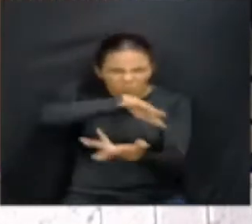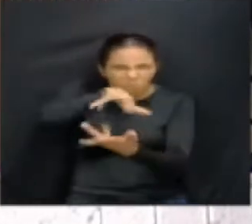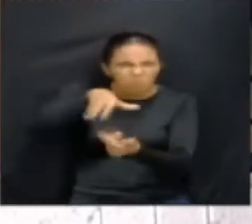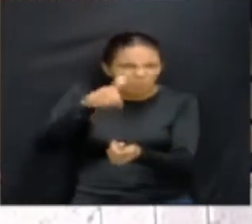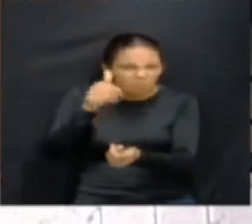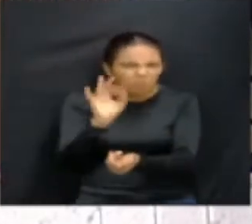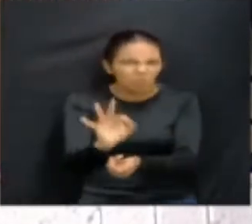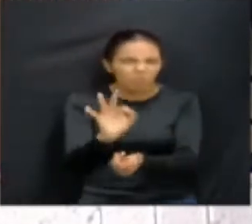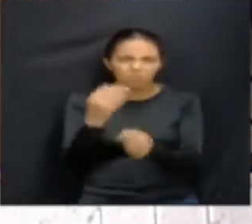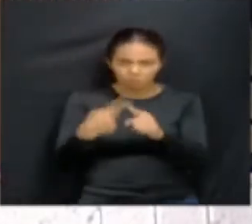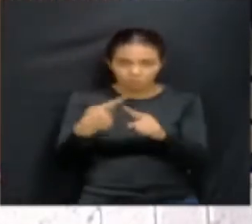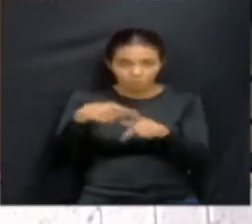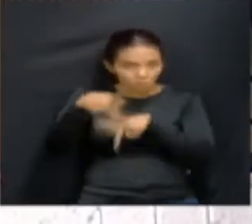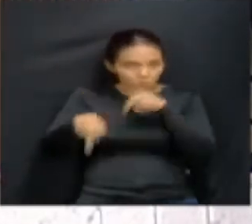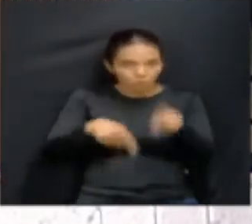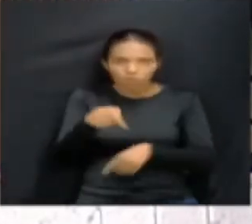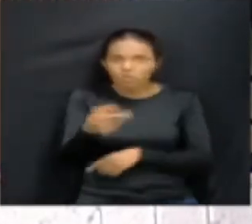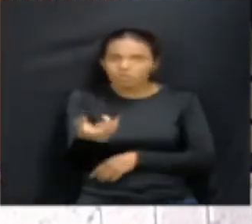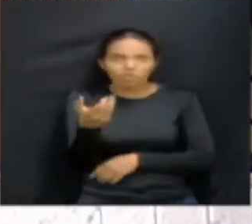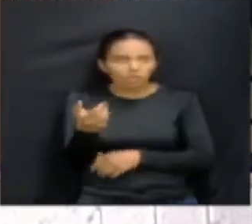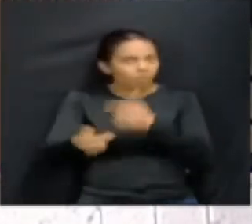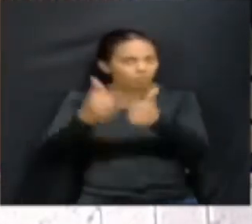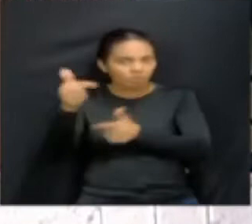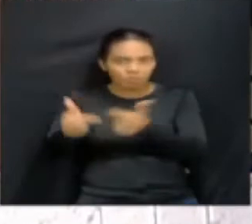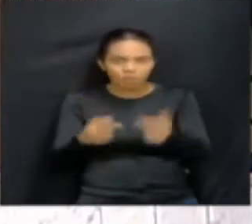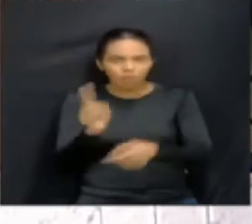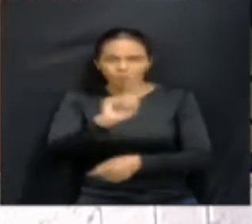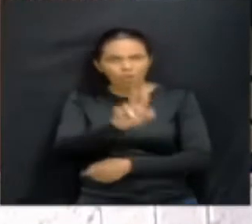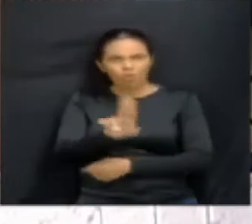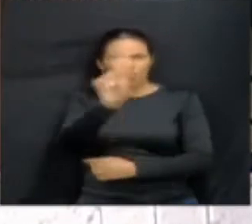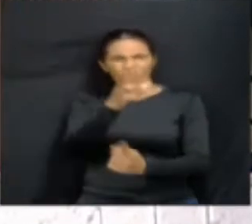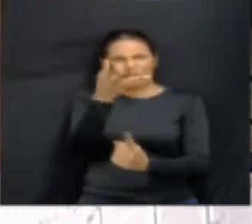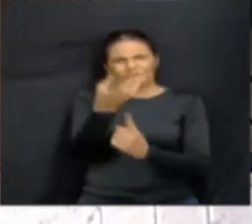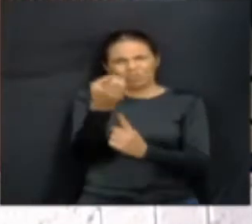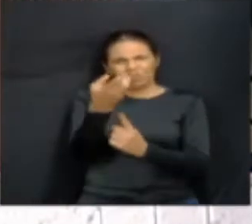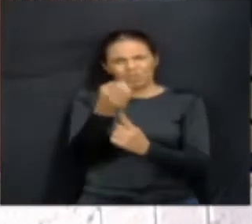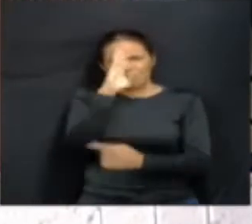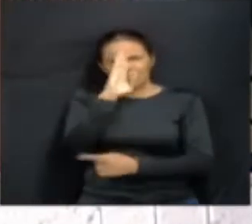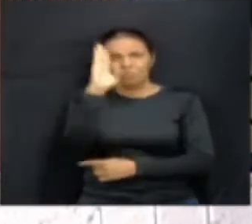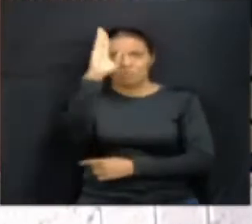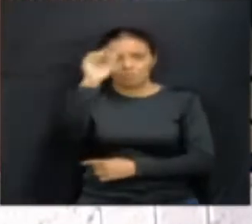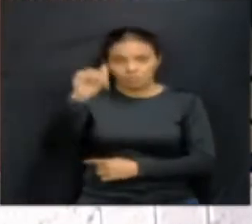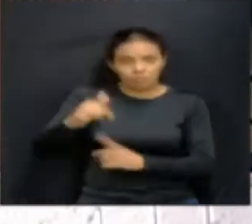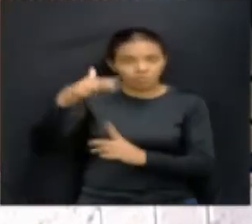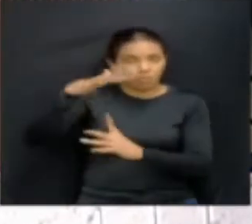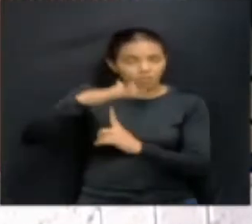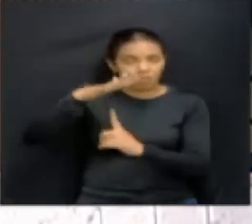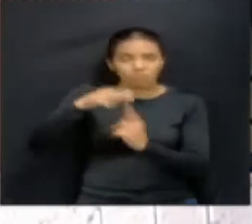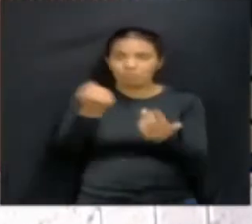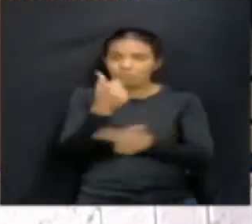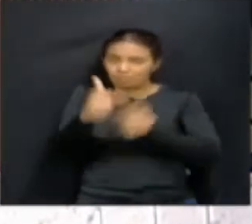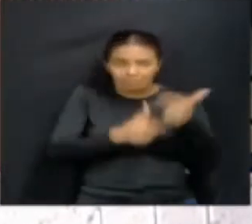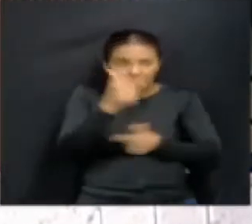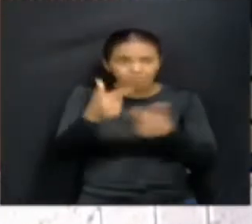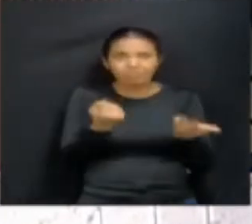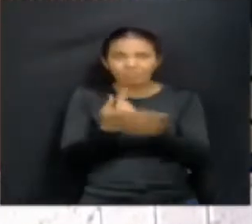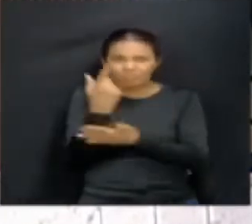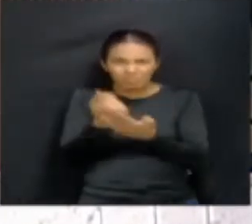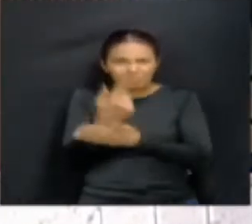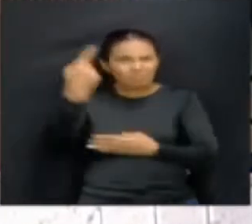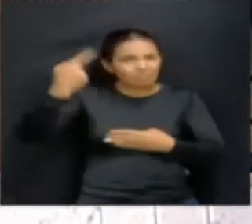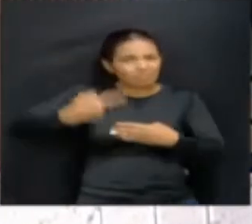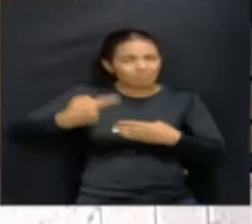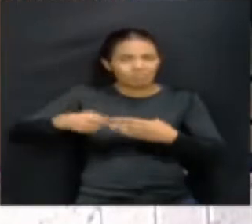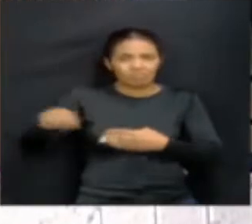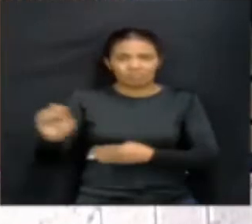e o povo aqui vive de trabalho e de dispêndio aqui no Paraná principalmente para pagar a tarifa de pedágio colocou ainda